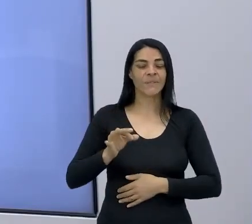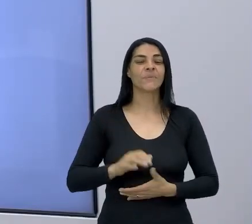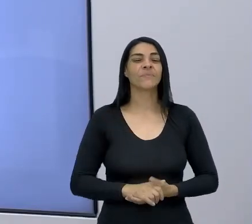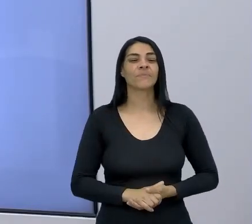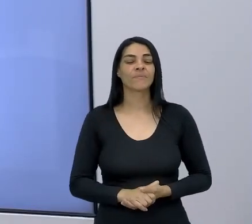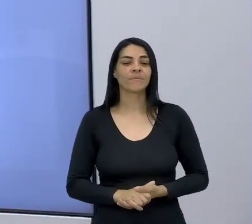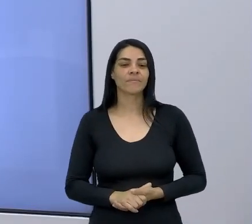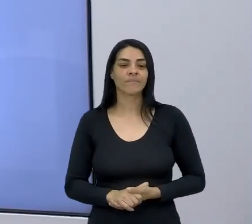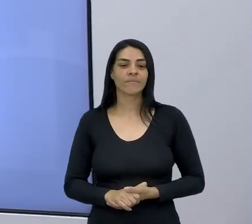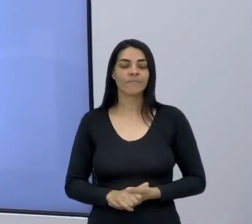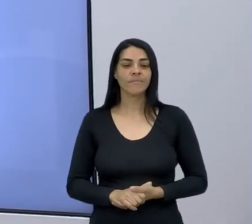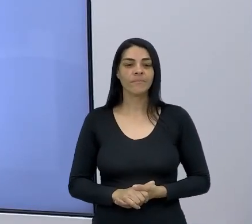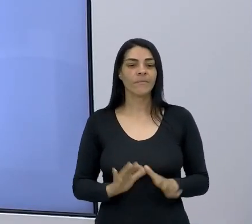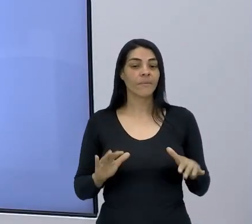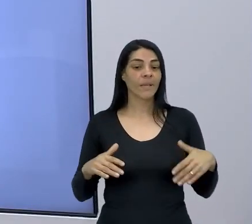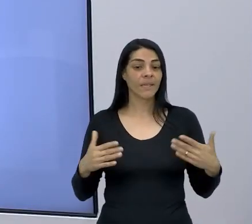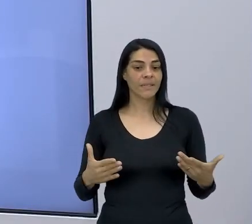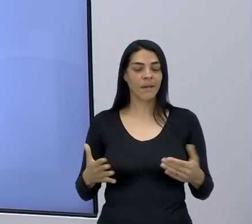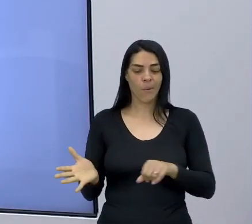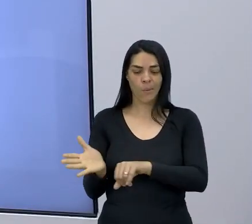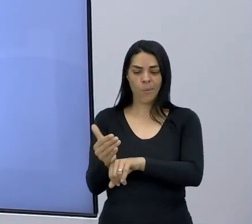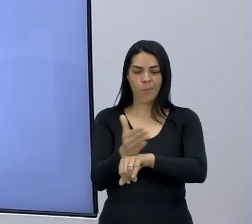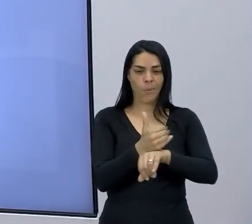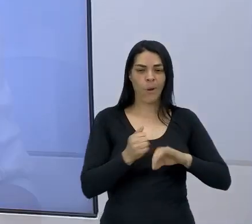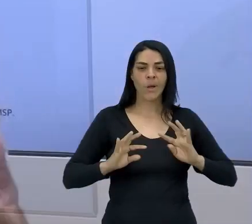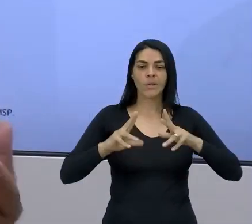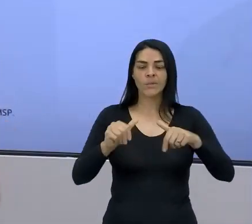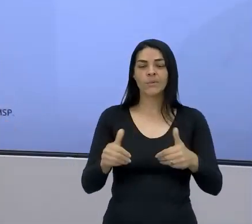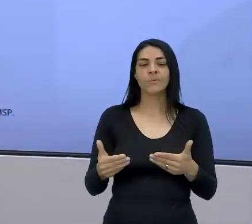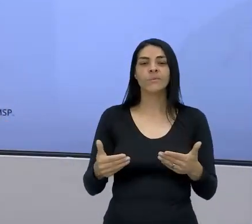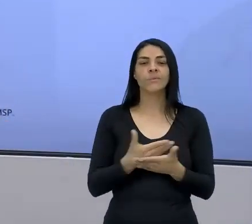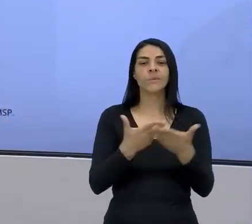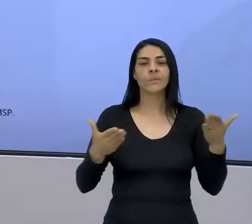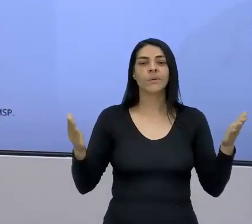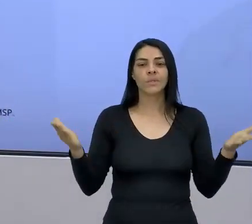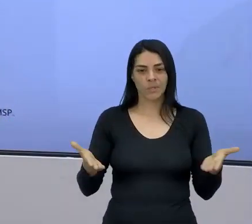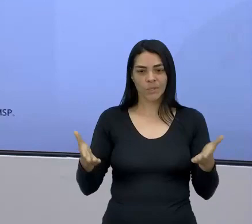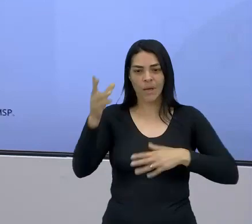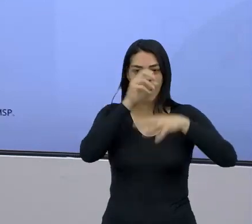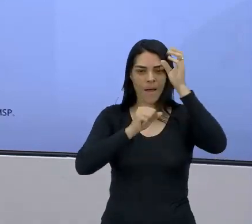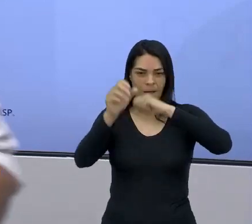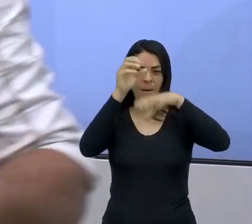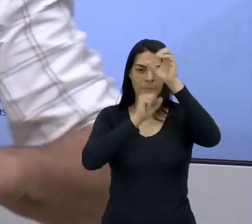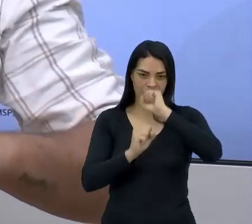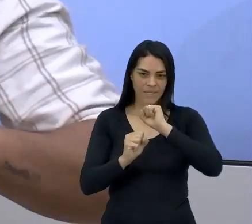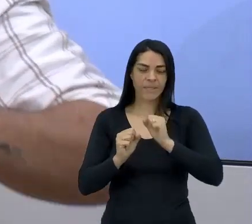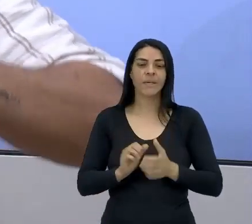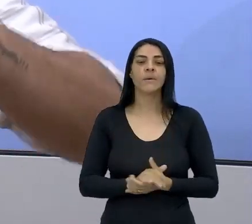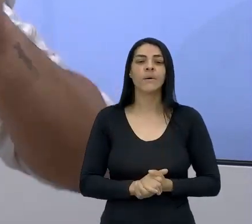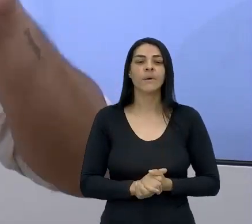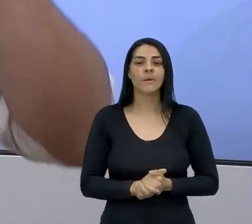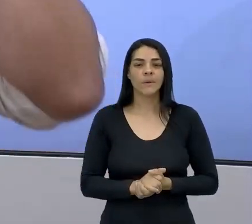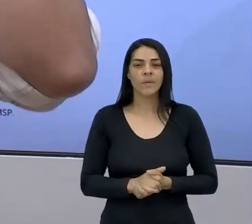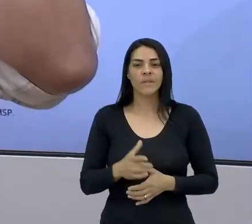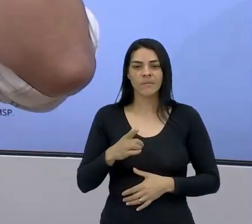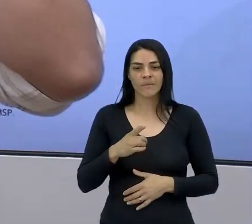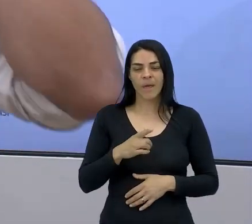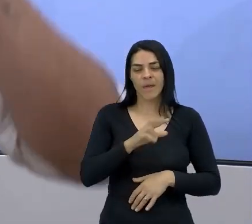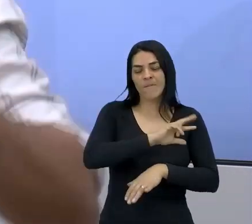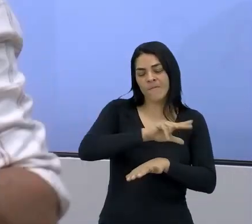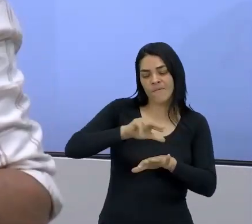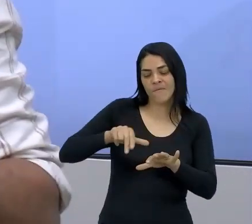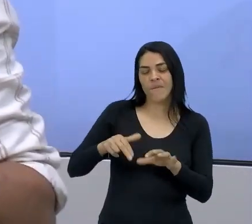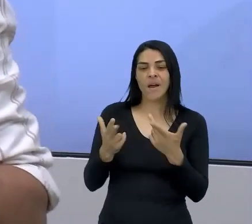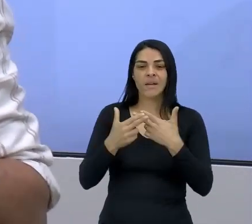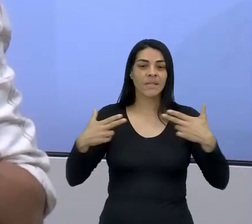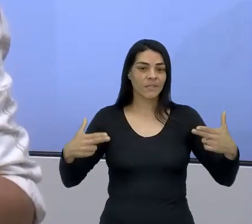bem, gente. Ó, fazendo um apanhado de tudo que a gente viu até agora nesse componente, a gente viu um montão de coisas aí, muitas